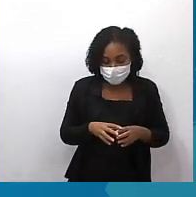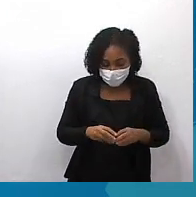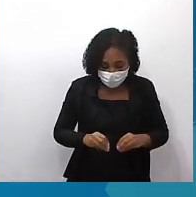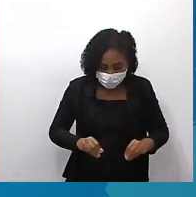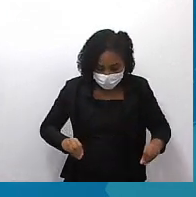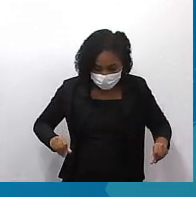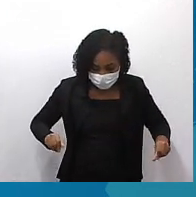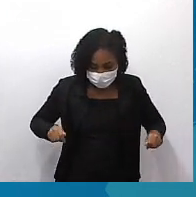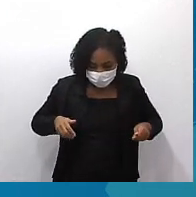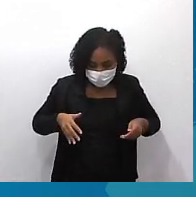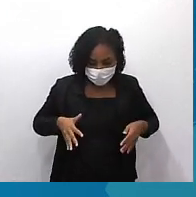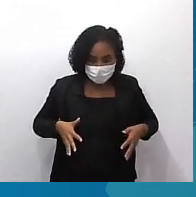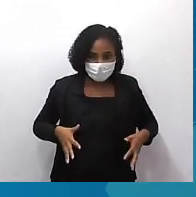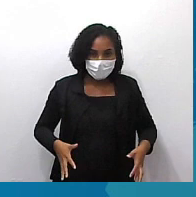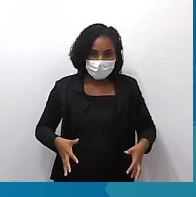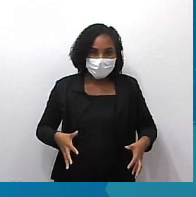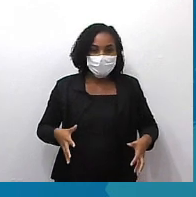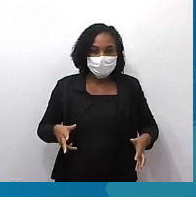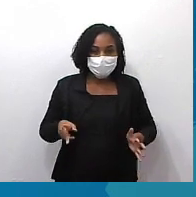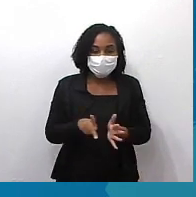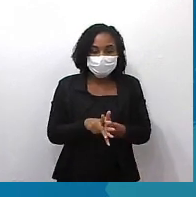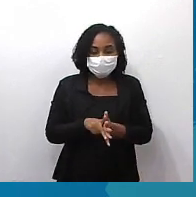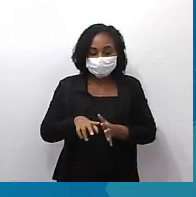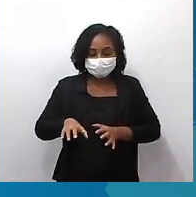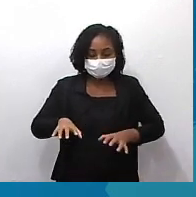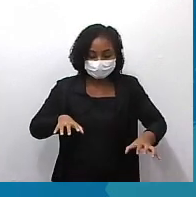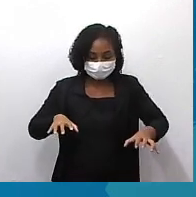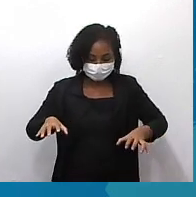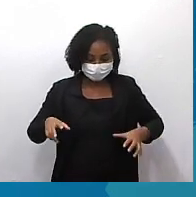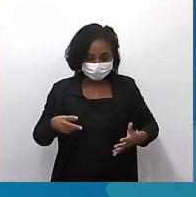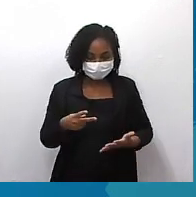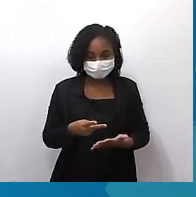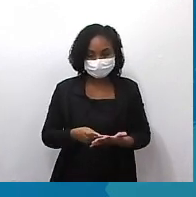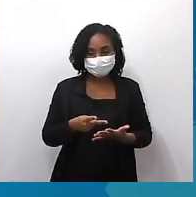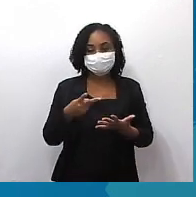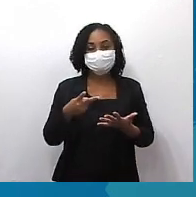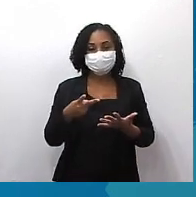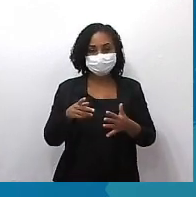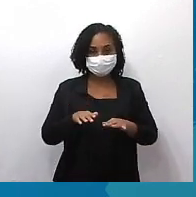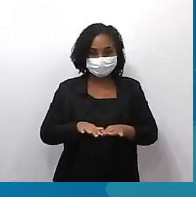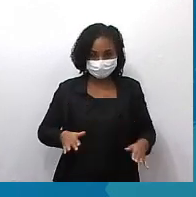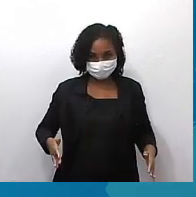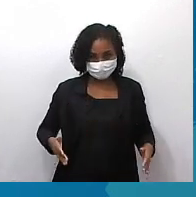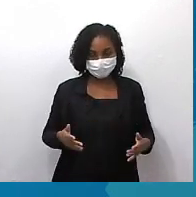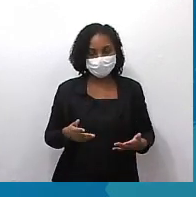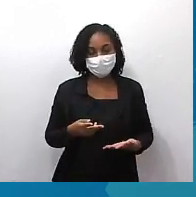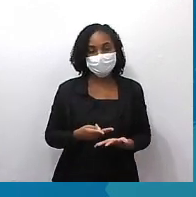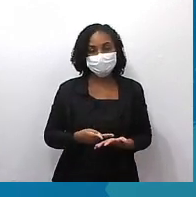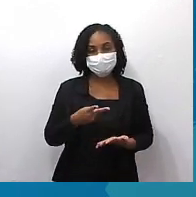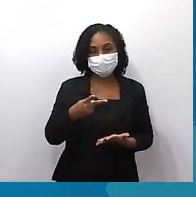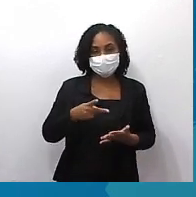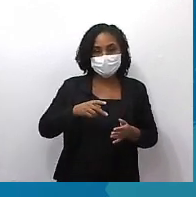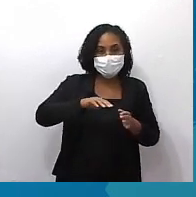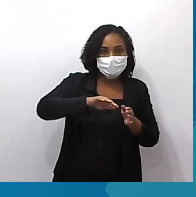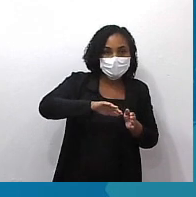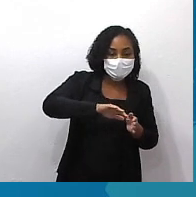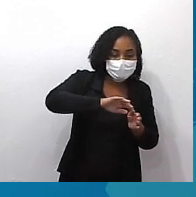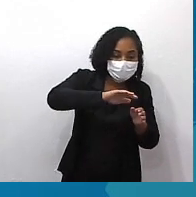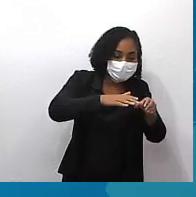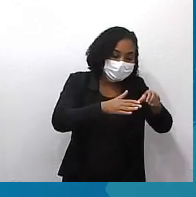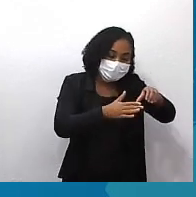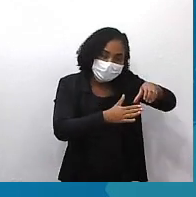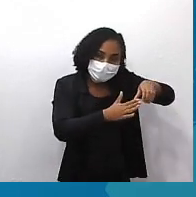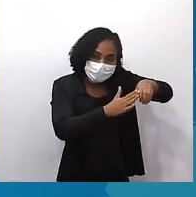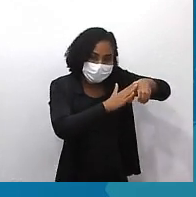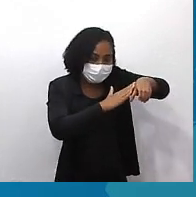mais desagregados, né? Onde os sedimentos são mais separados, e aí ele tende a infiltrar, formando lá cavernas, né,